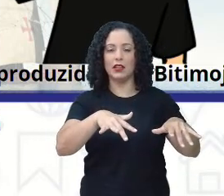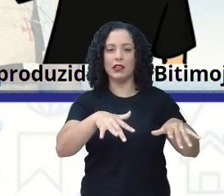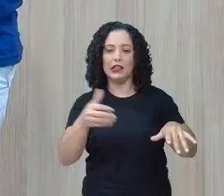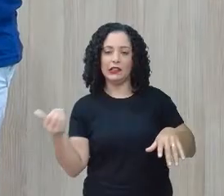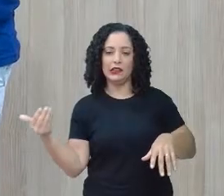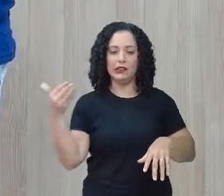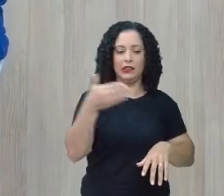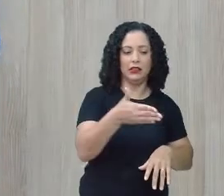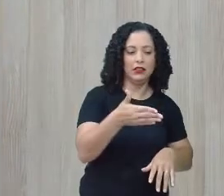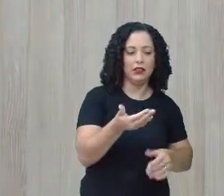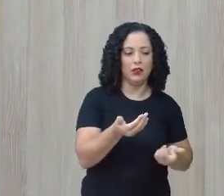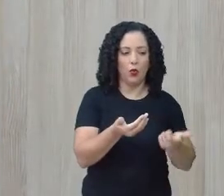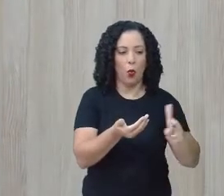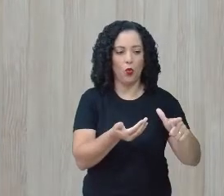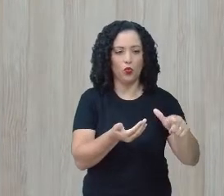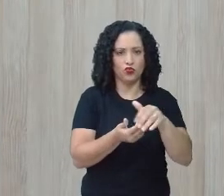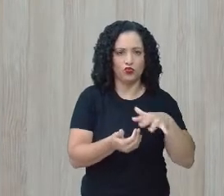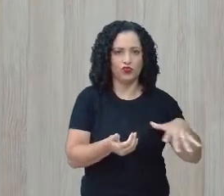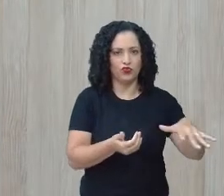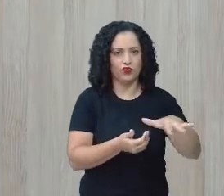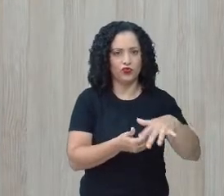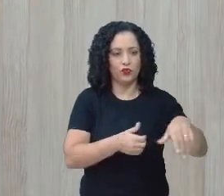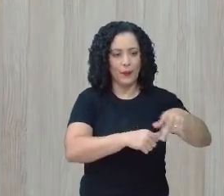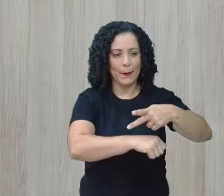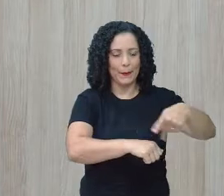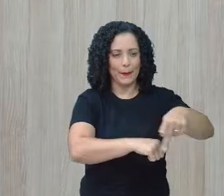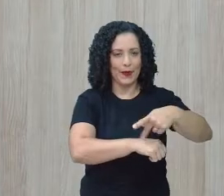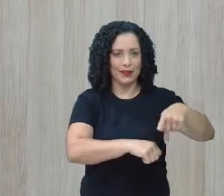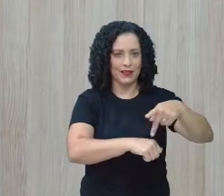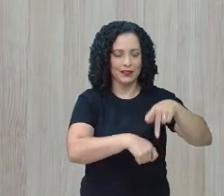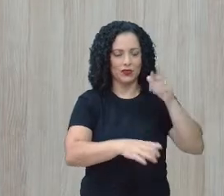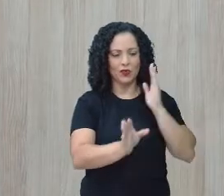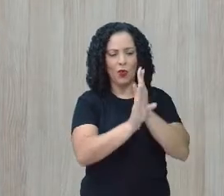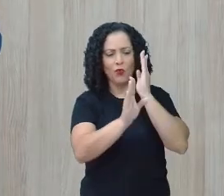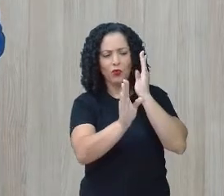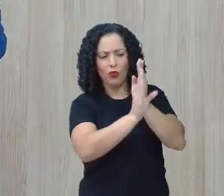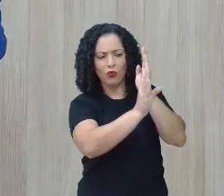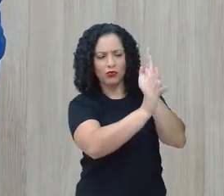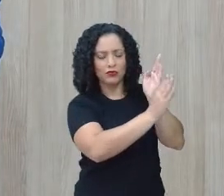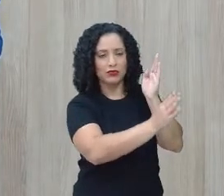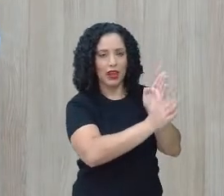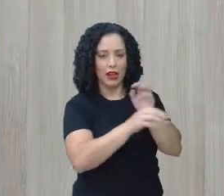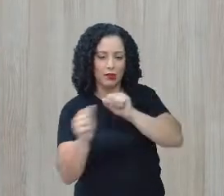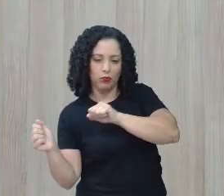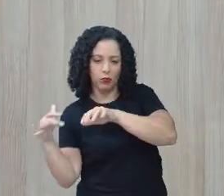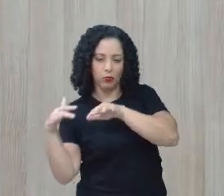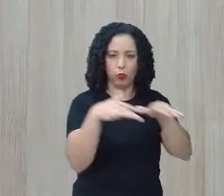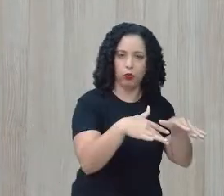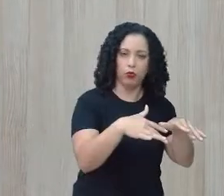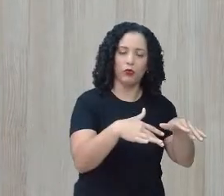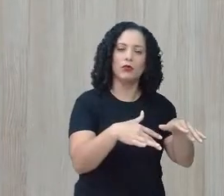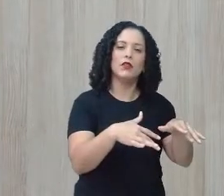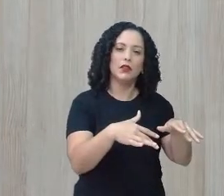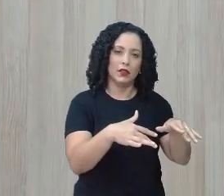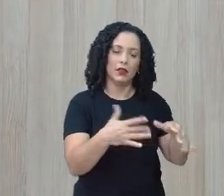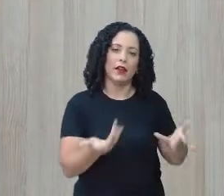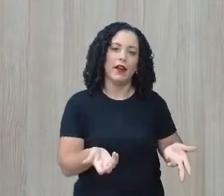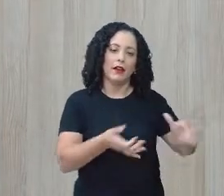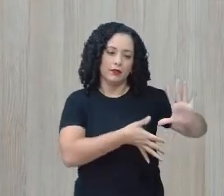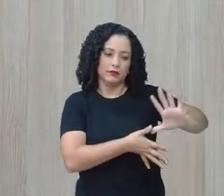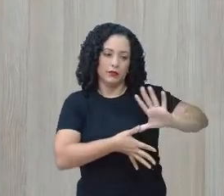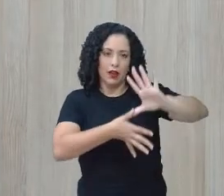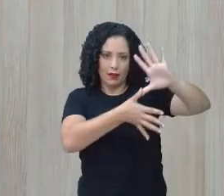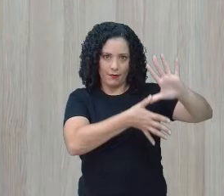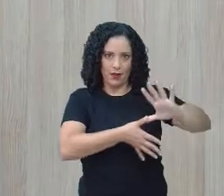outros territórios, chegando a descobrir, né, e a ocupar o Novo Mundo, que no caso aí, como a